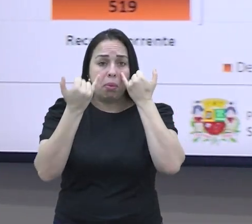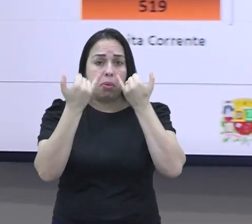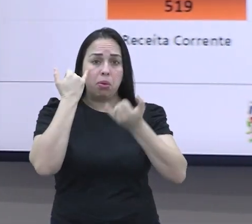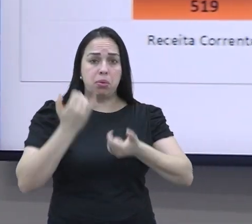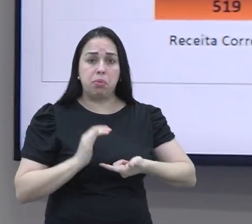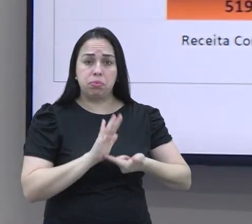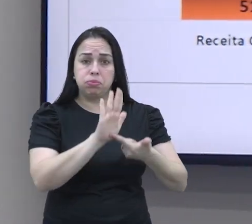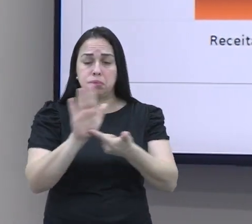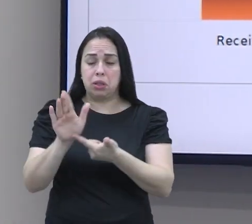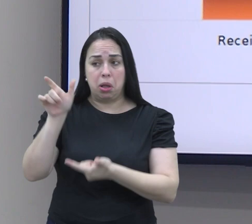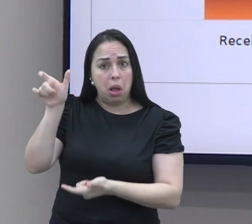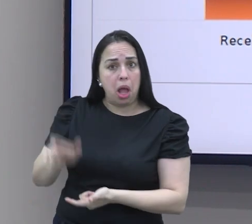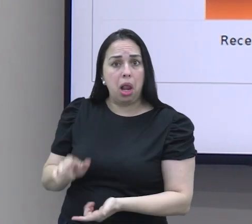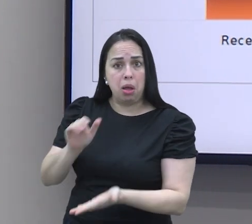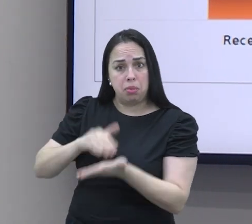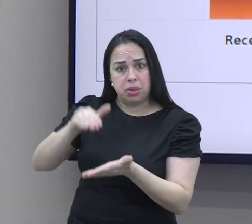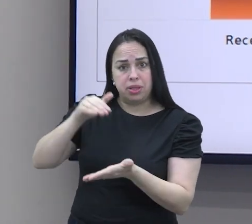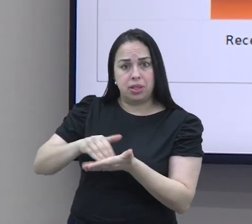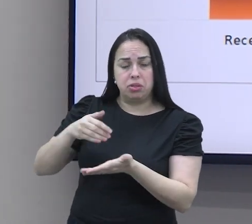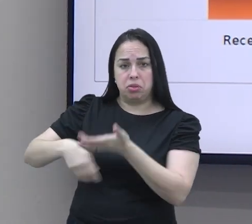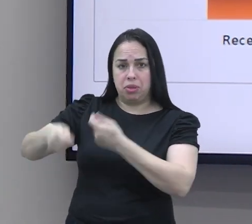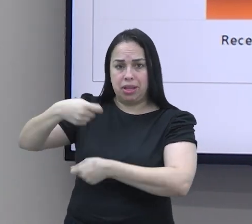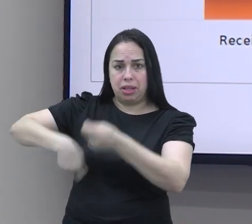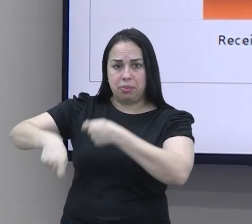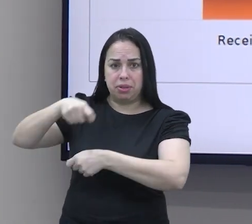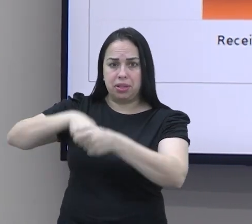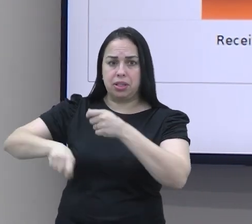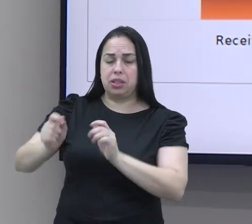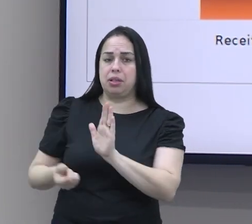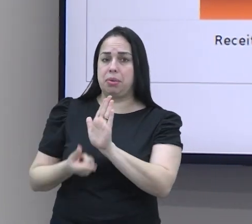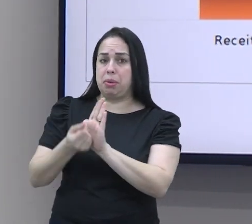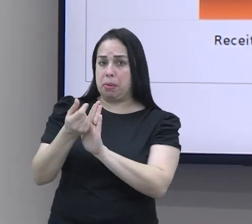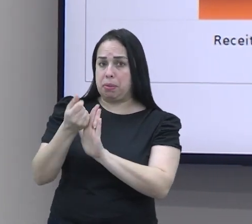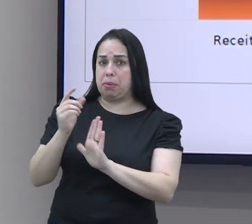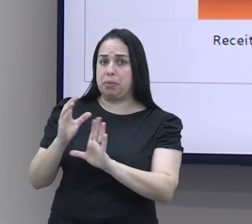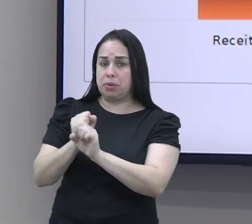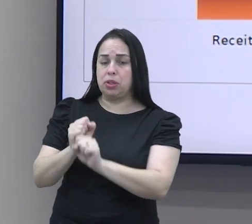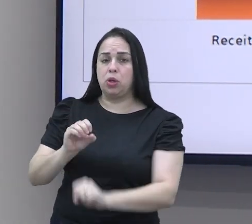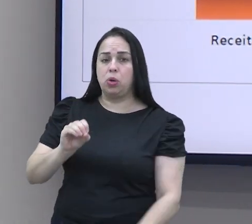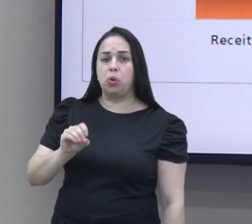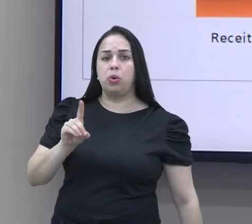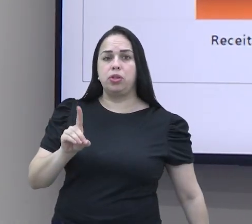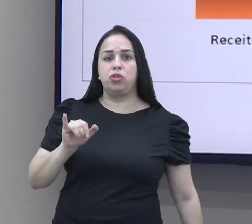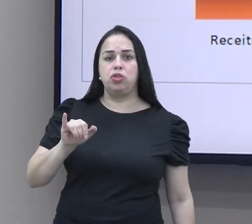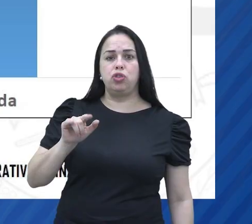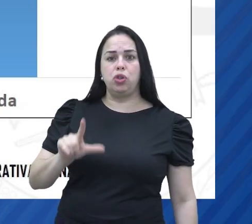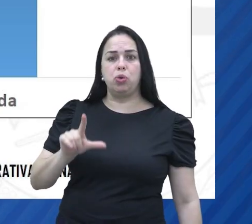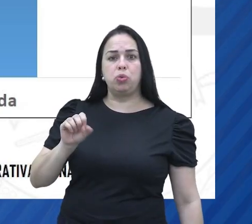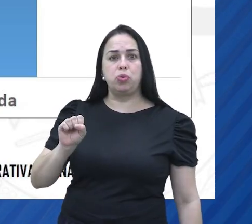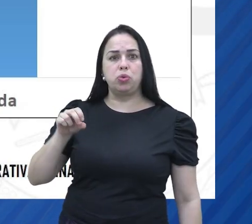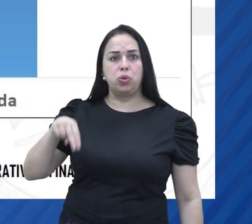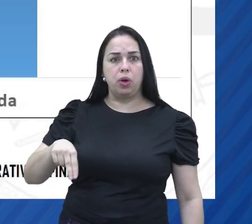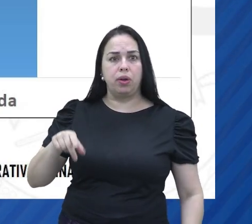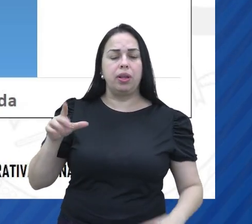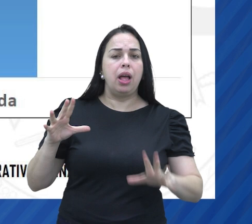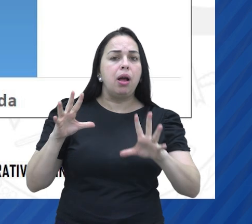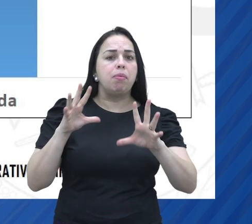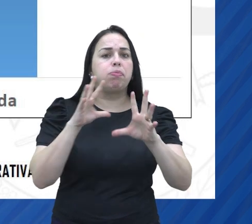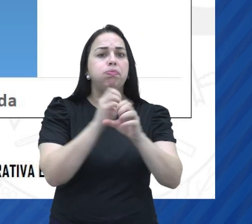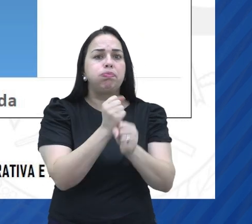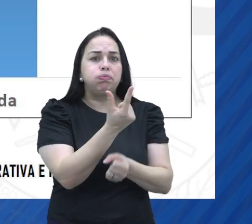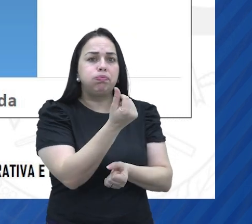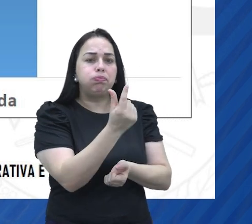dados apresentados pelo secretário de Gestão Administrativa e Finanças, Odilson Braz Júnior, a receita